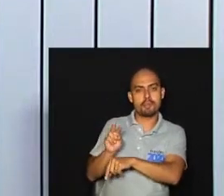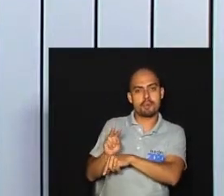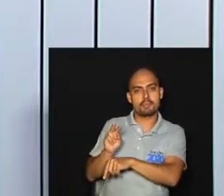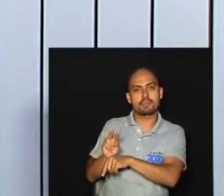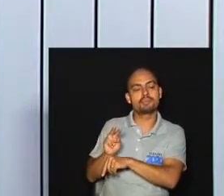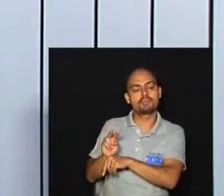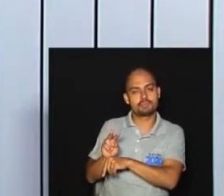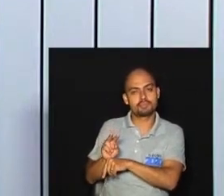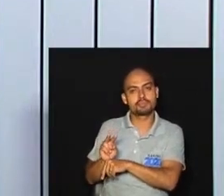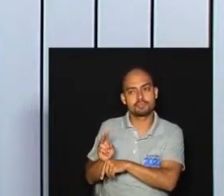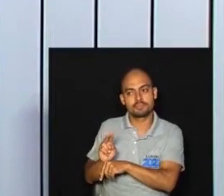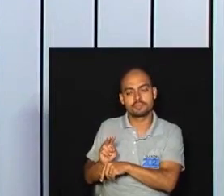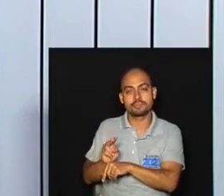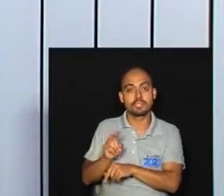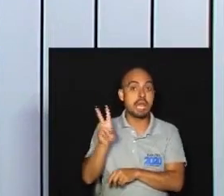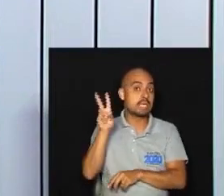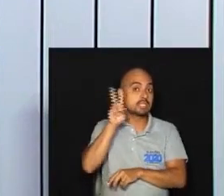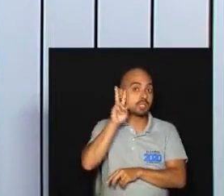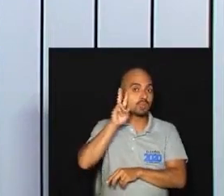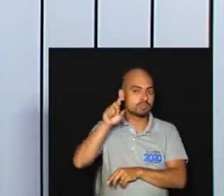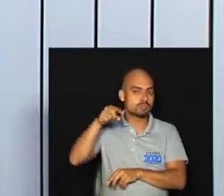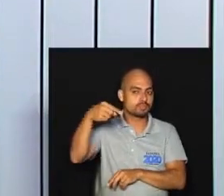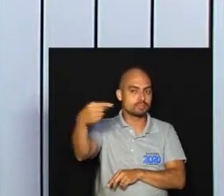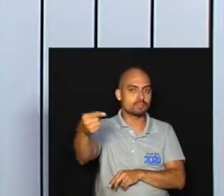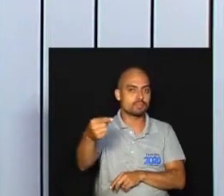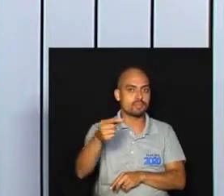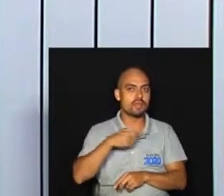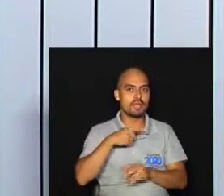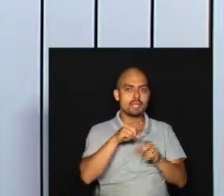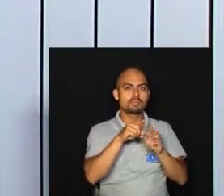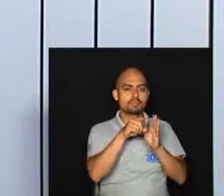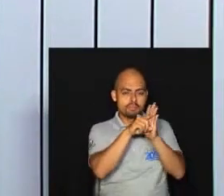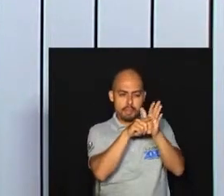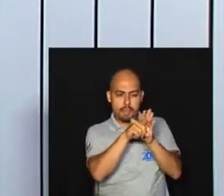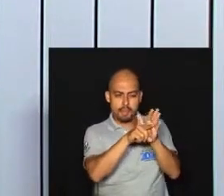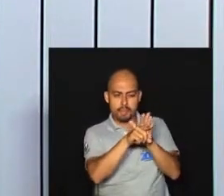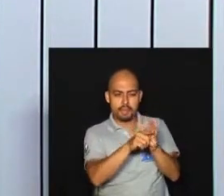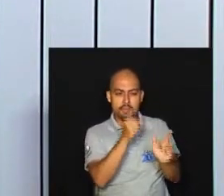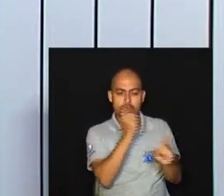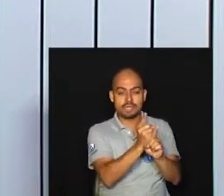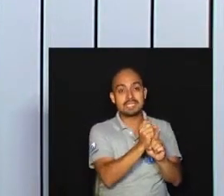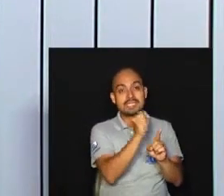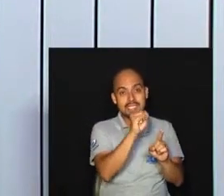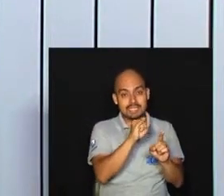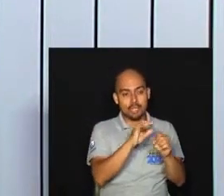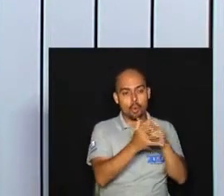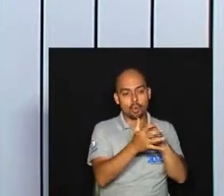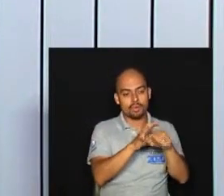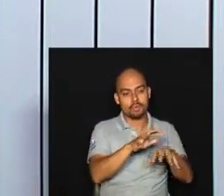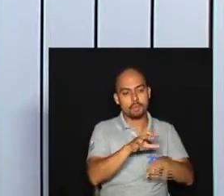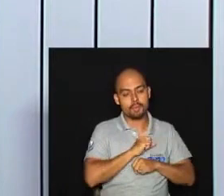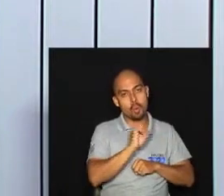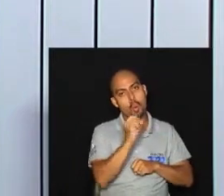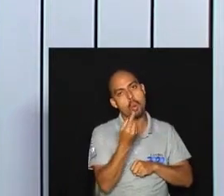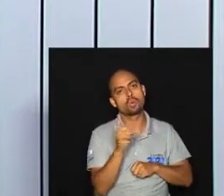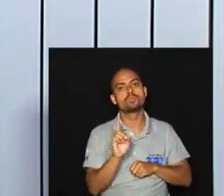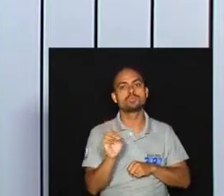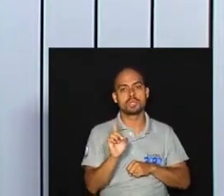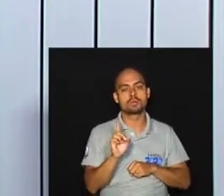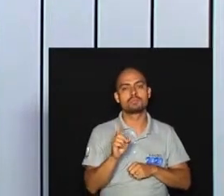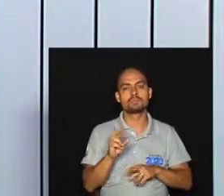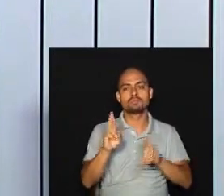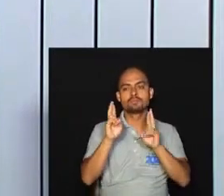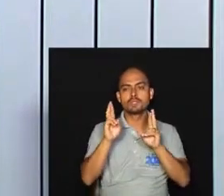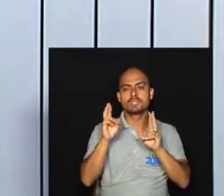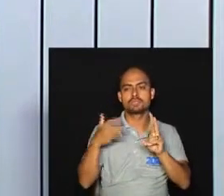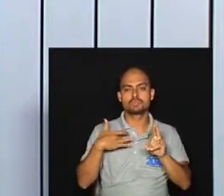E aí, na segunda-feira, ele vai fazer o exame para saber se ele está ou não com a doença. Desde já, a gente